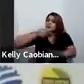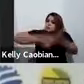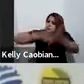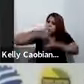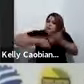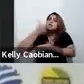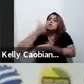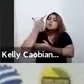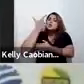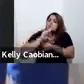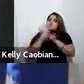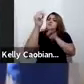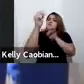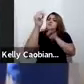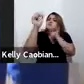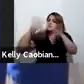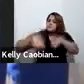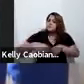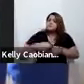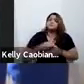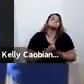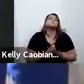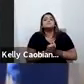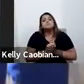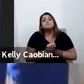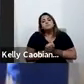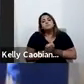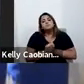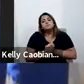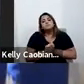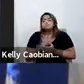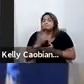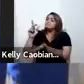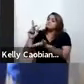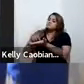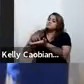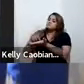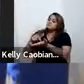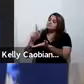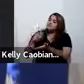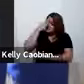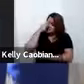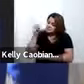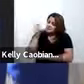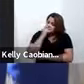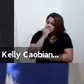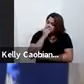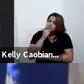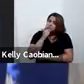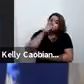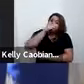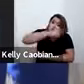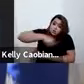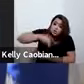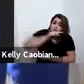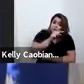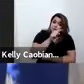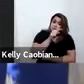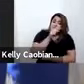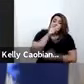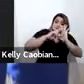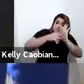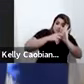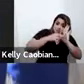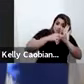vencer. Mas sabe, Gilson, nós já estávamos, o Sindicato dos Metalúrgicos da